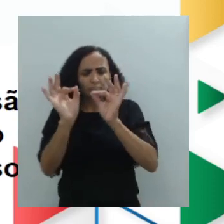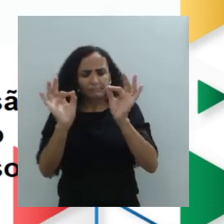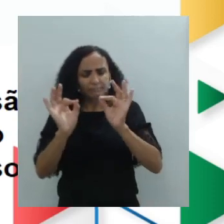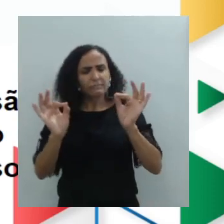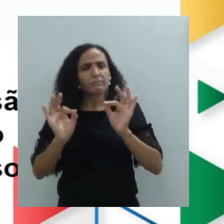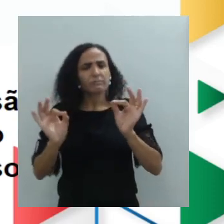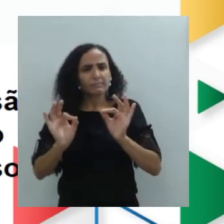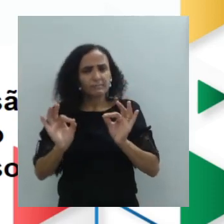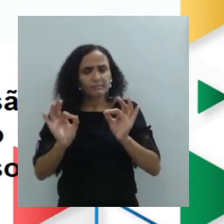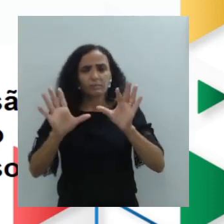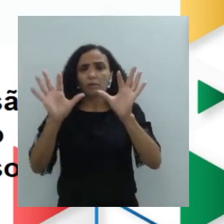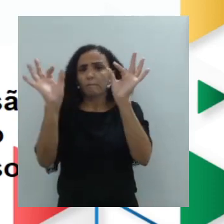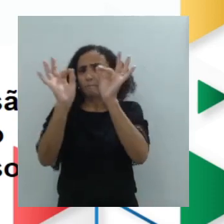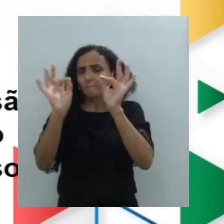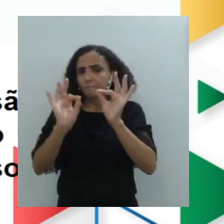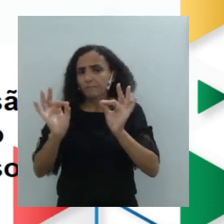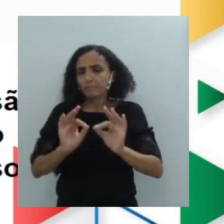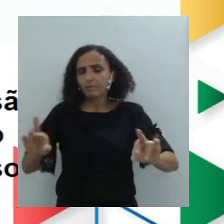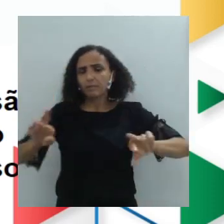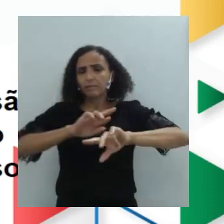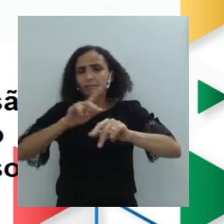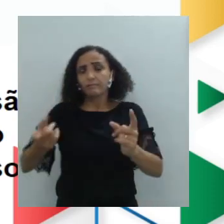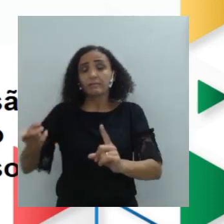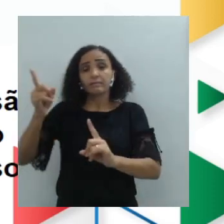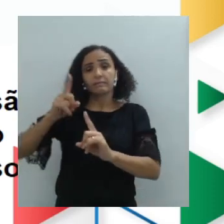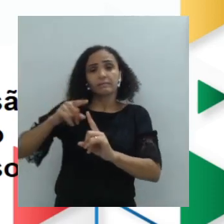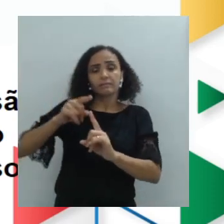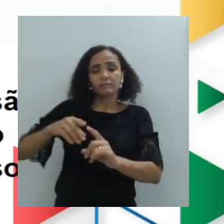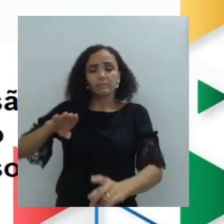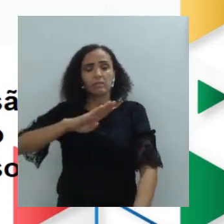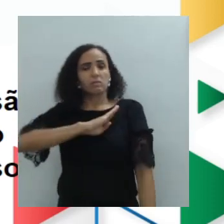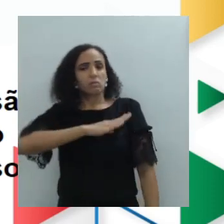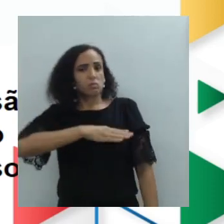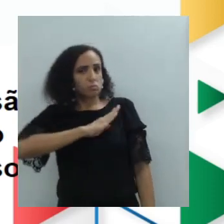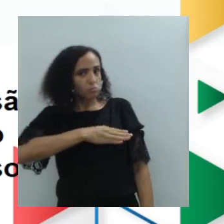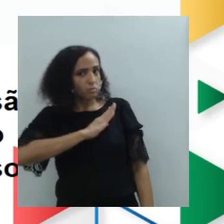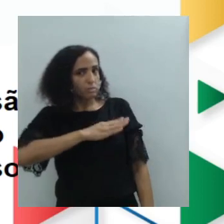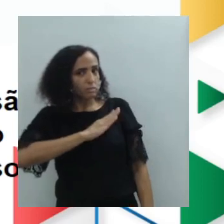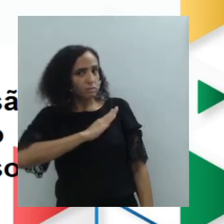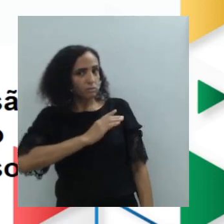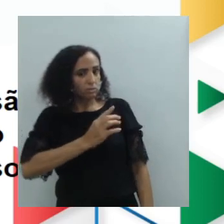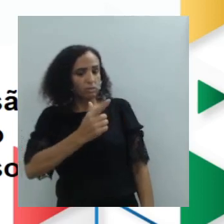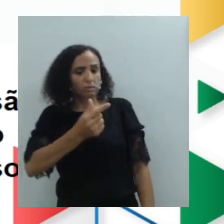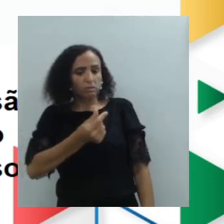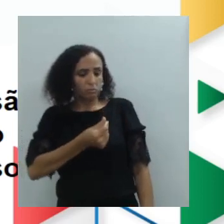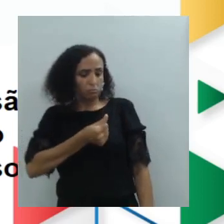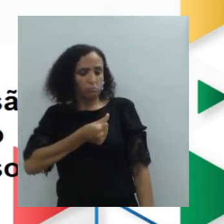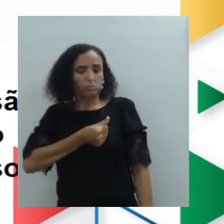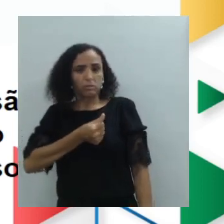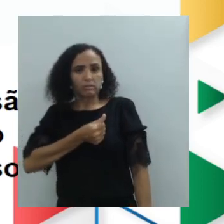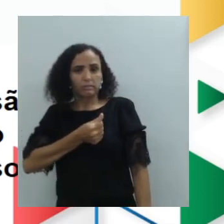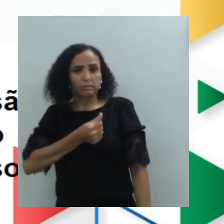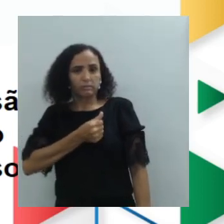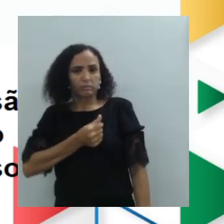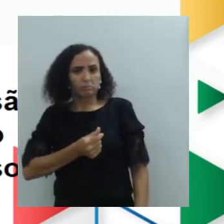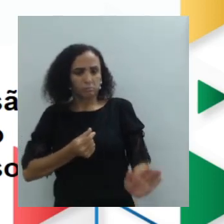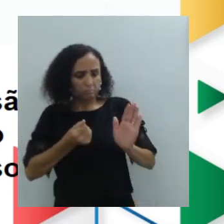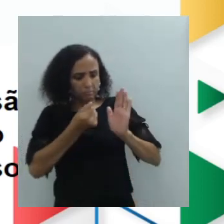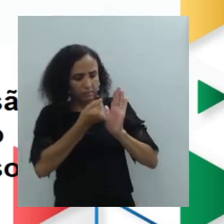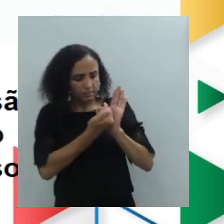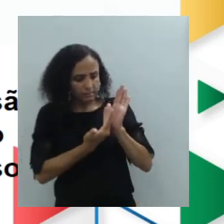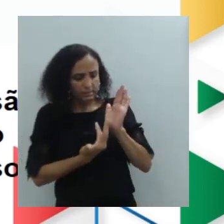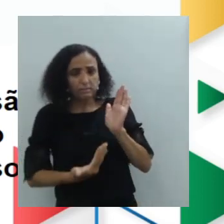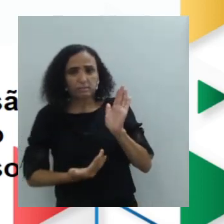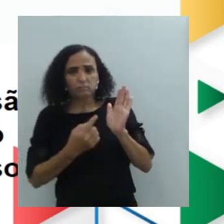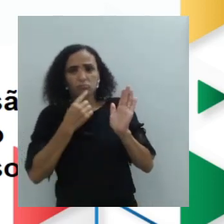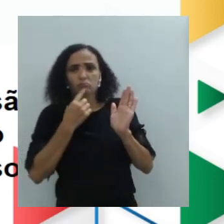são formados de vários tipos de tecidos, por exemplo, o coração é formado por um tecido muscular sanguíneo e tecido